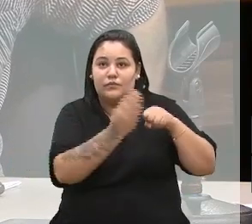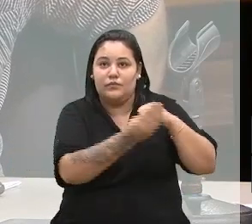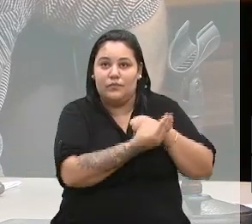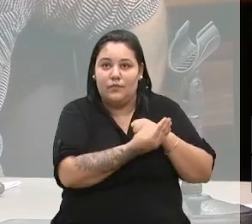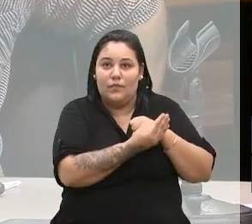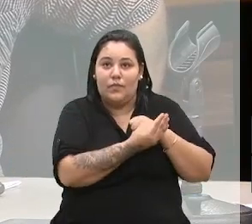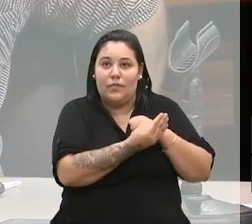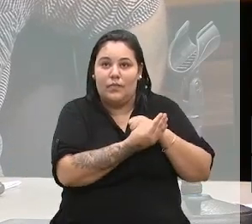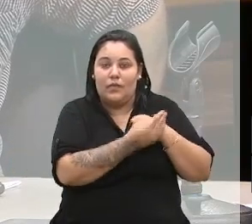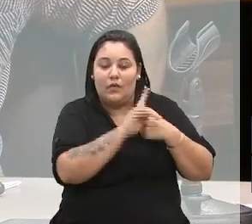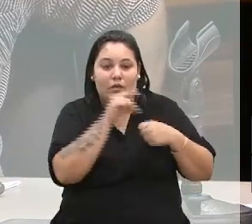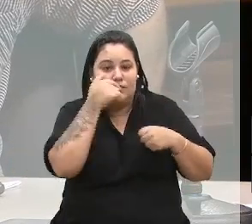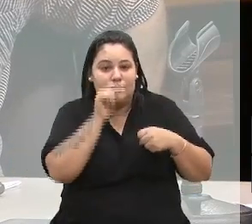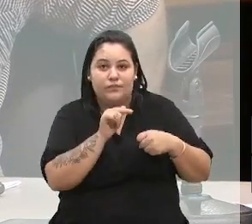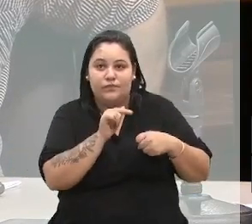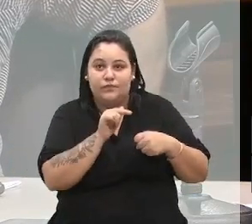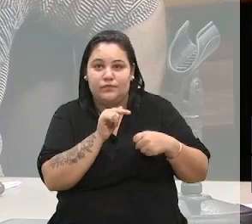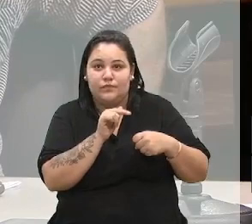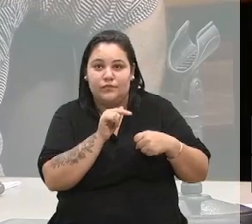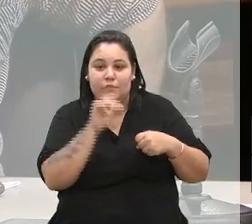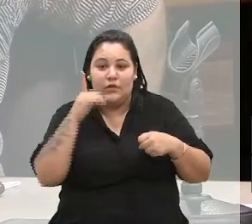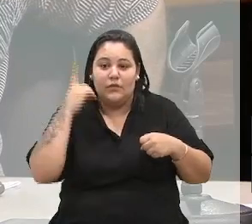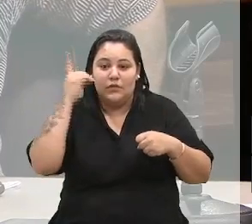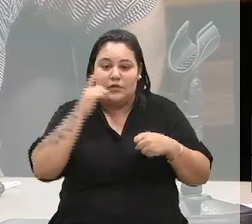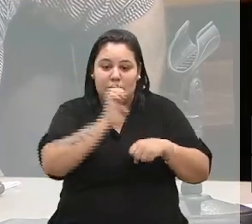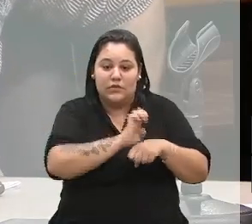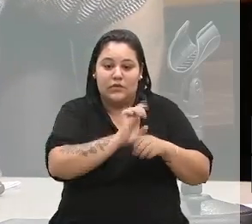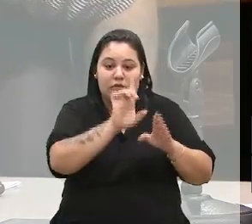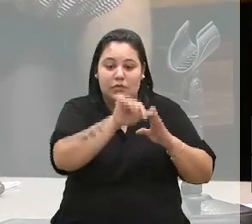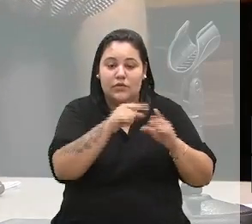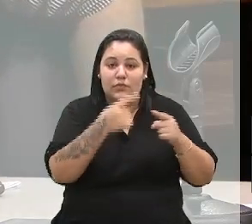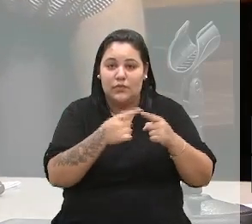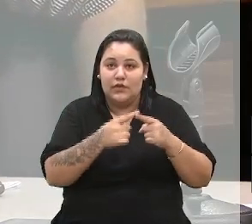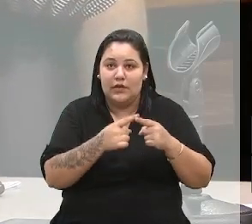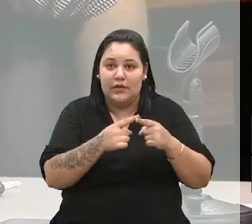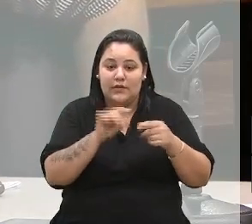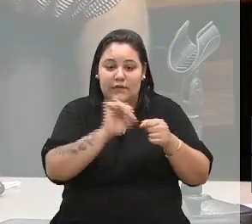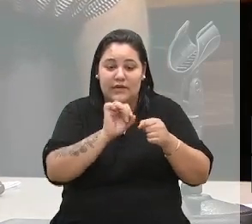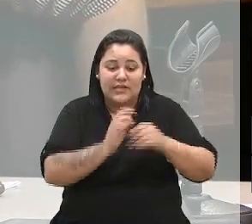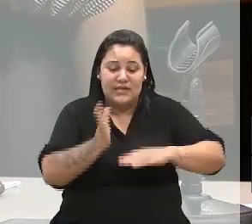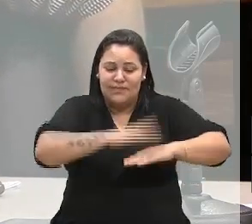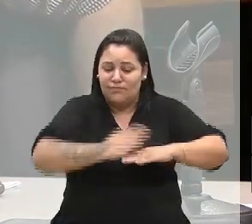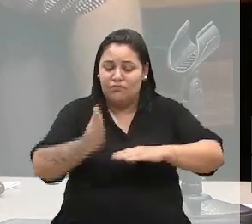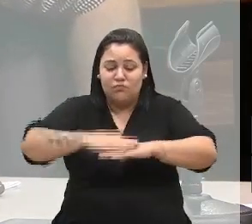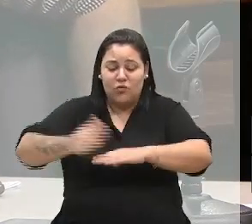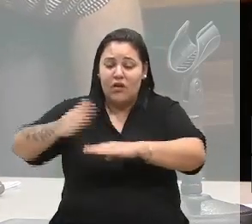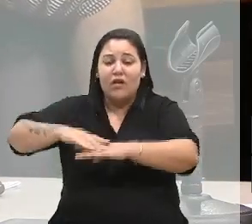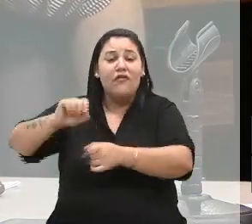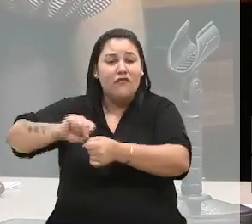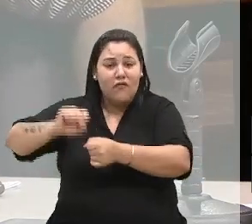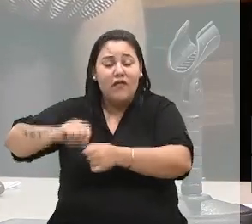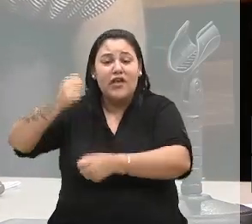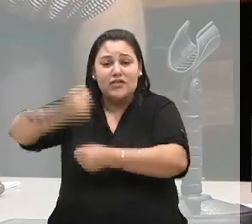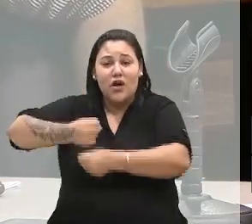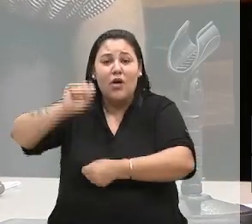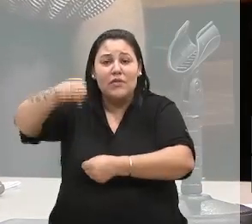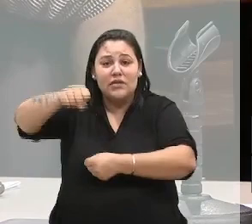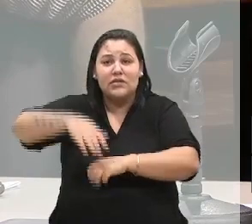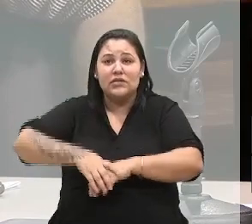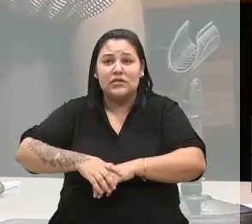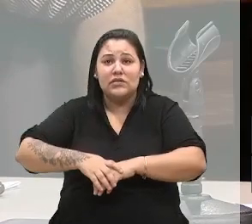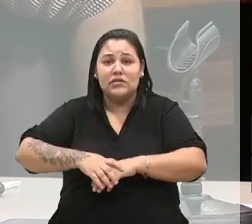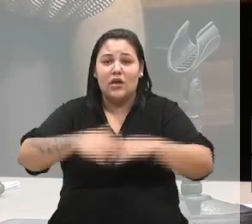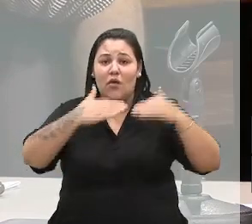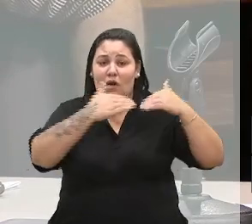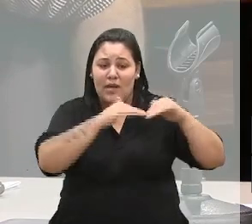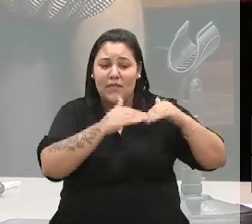deputado estadual depois. Por quê? Porque enterrou cano. Mas tampou todo o valão que a gente tinha feito saneamento, que passa um caminhão embaixo da Urca até a Vila